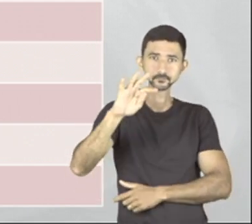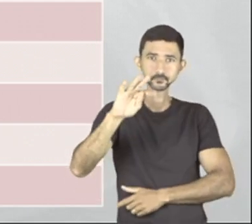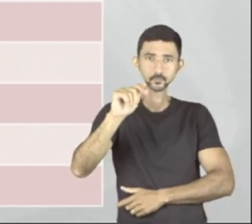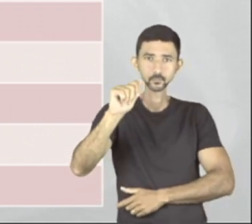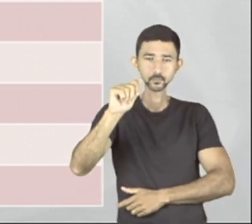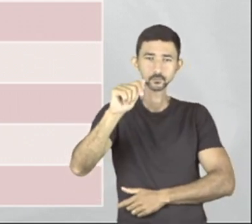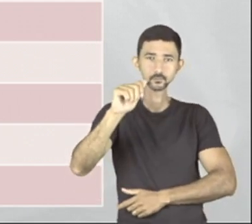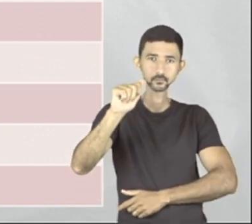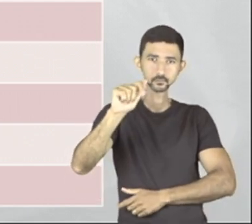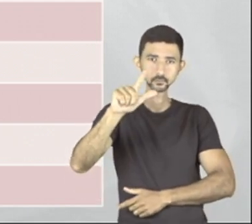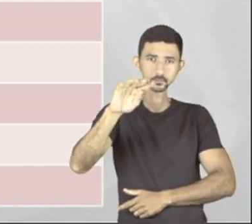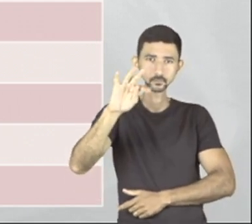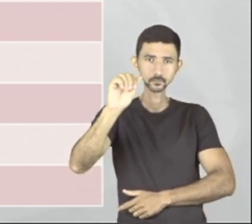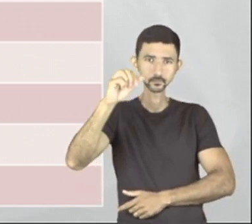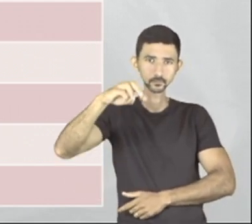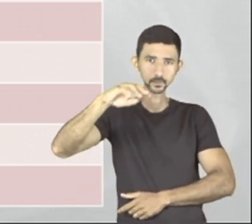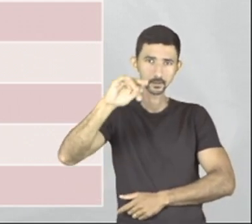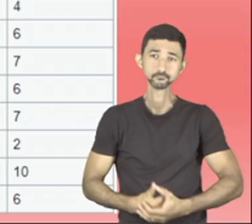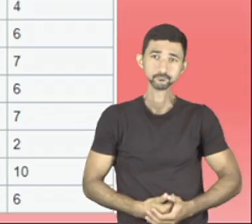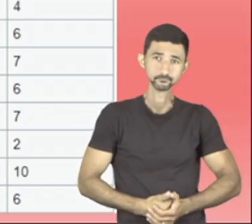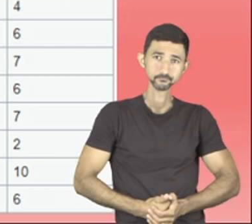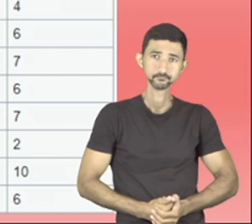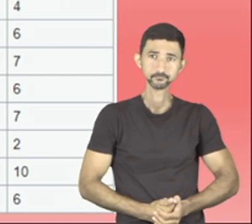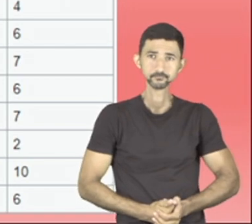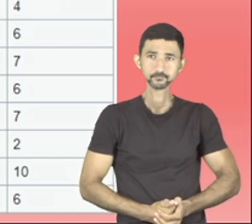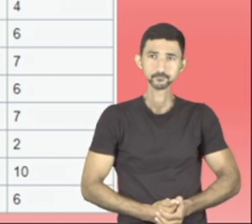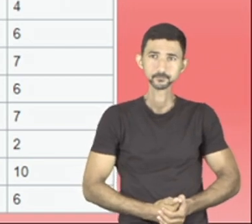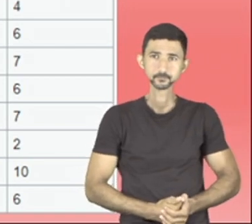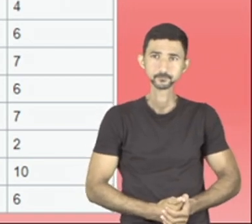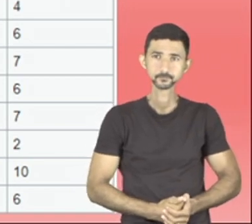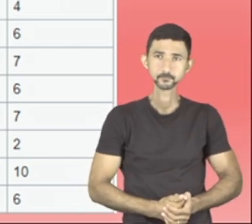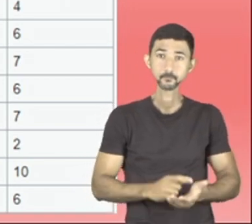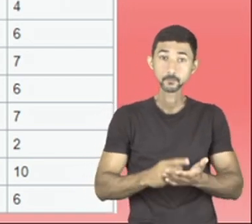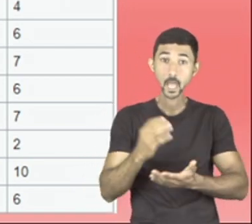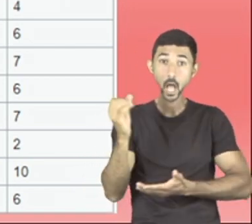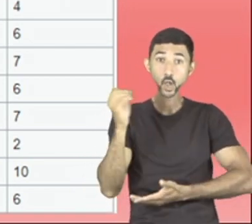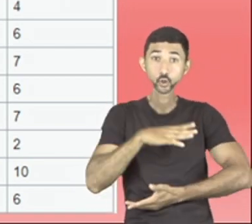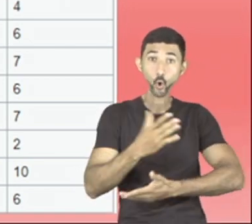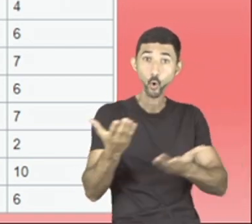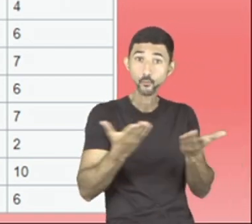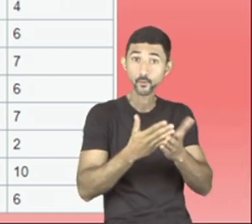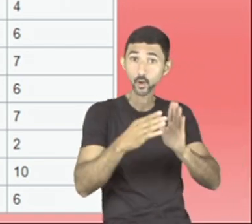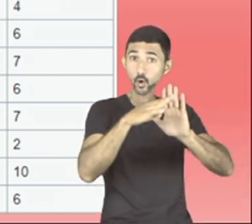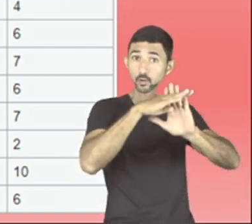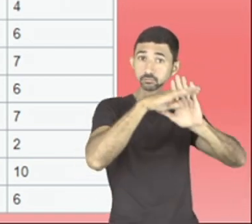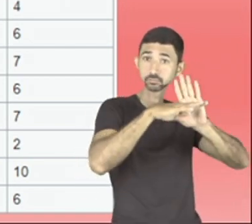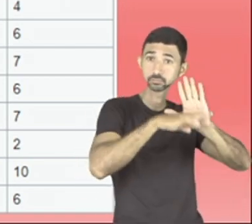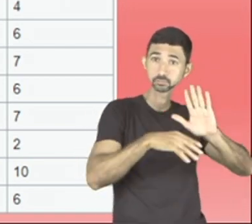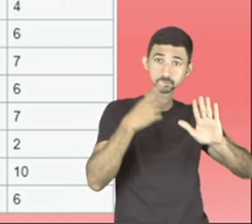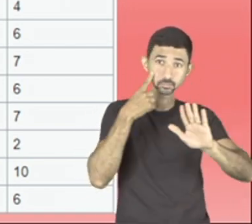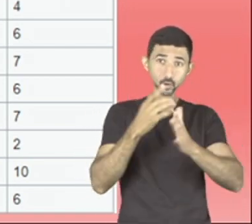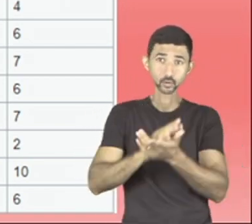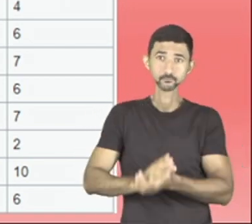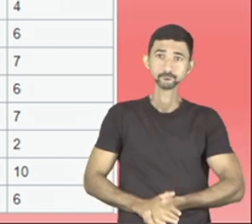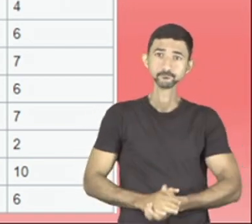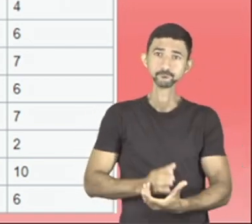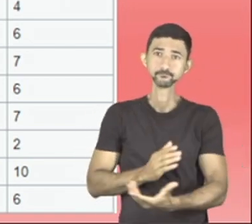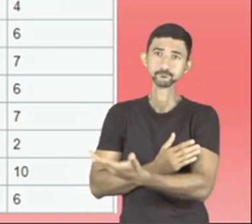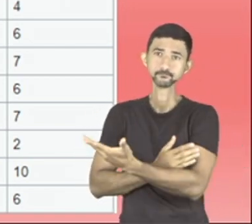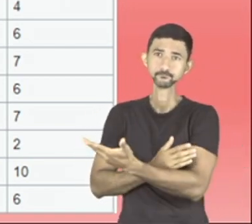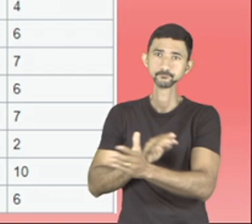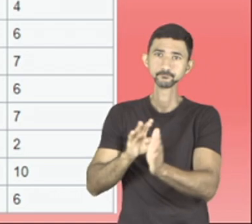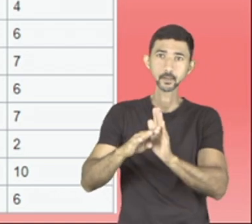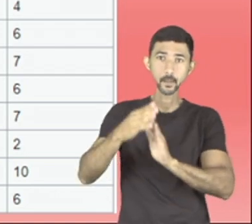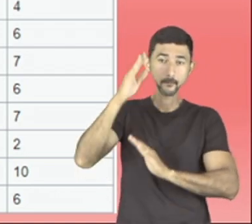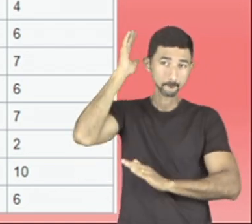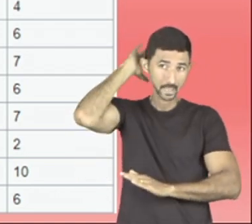Altamira 9 e Breves 16. Aqui, ó, é a atual configuração, exceto a região de Belém.